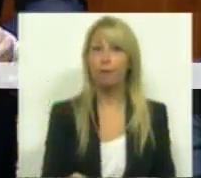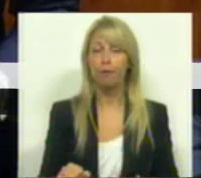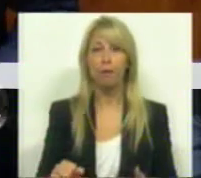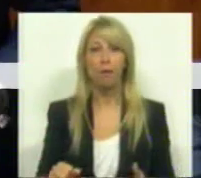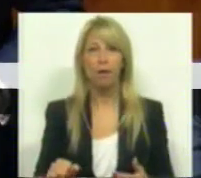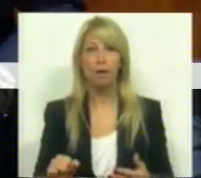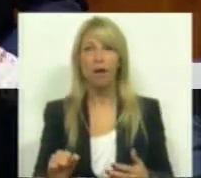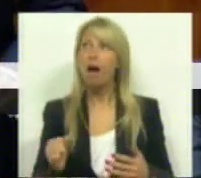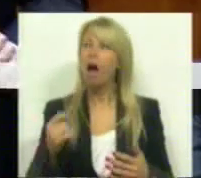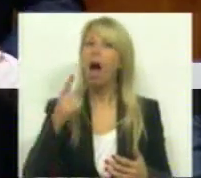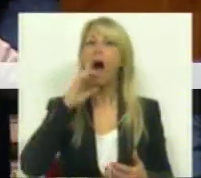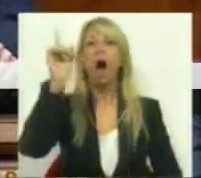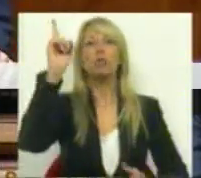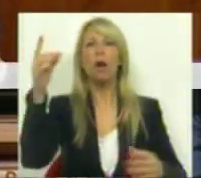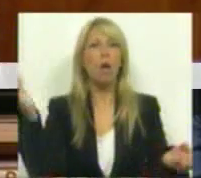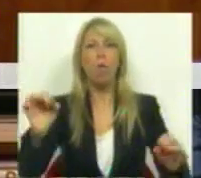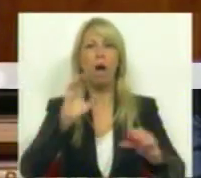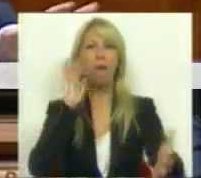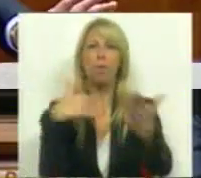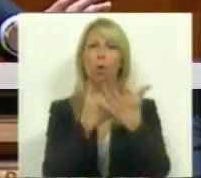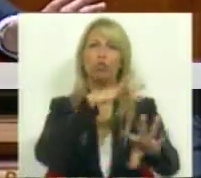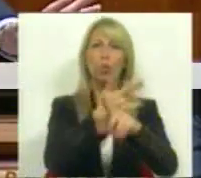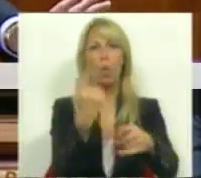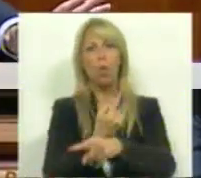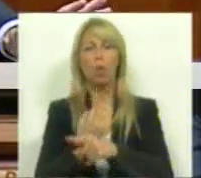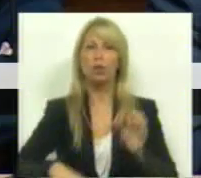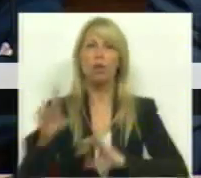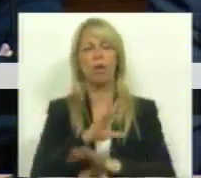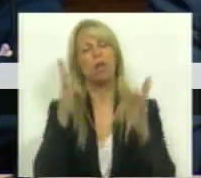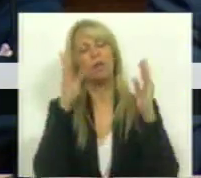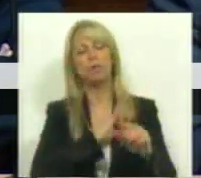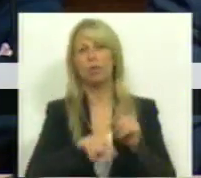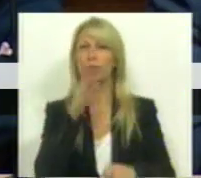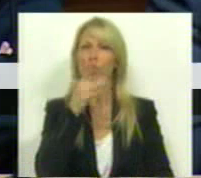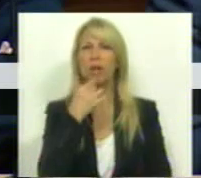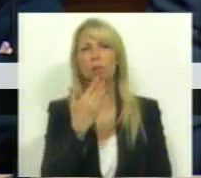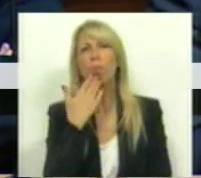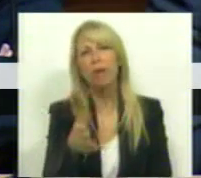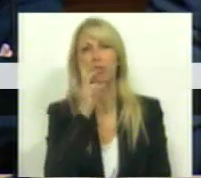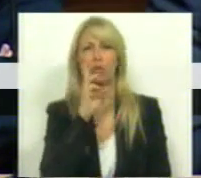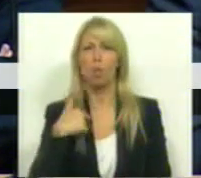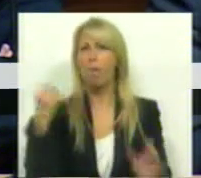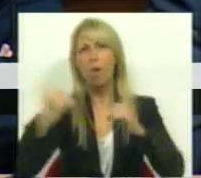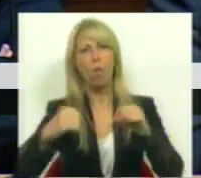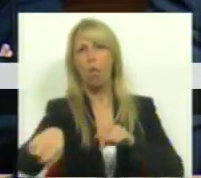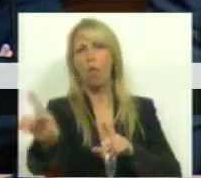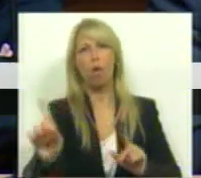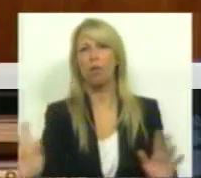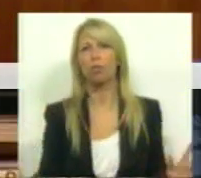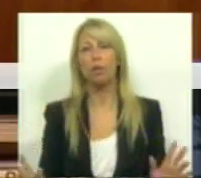tem autoridade para propor outra coisa na Europa, ó Sr. Deputado, isso eu peço desculpa, mas não concordo consigo. Portugal